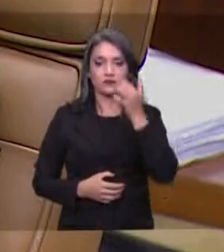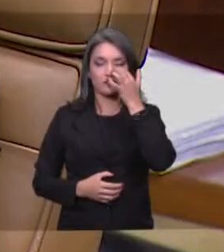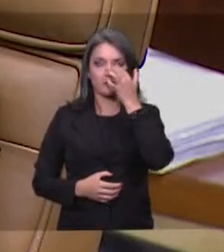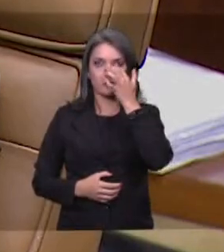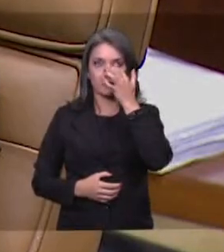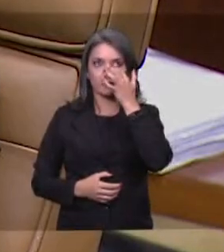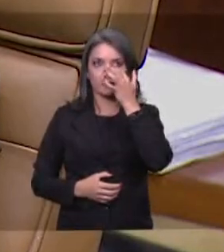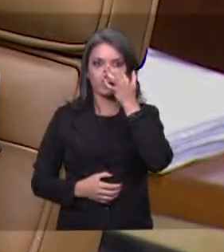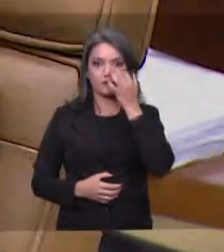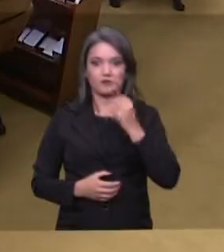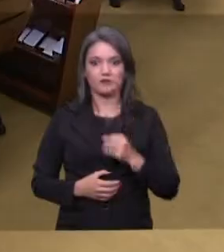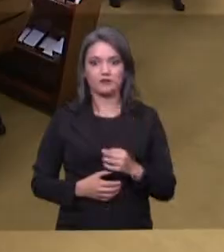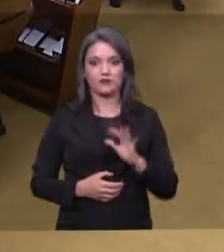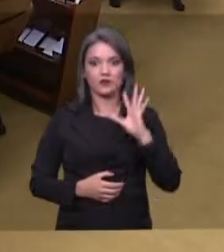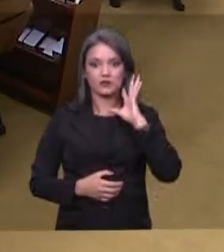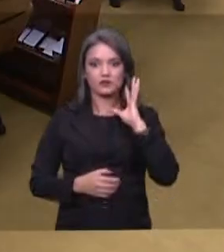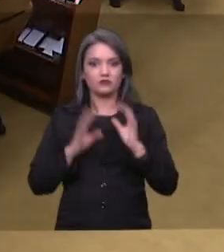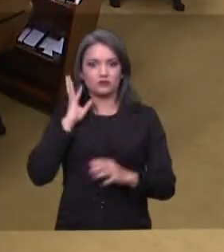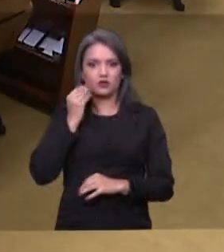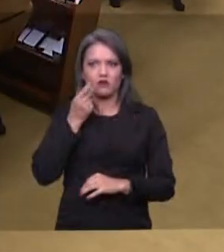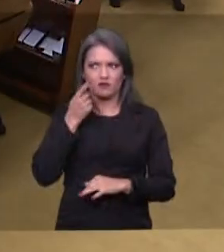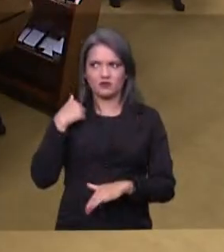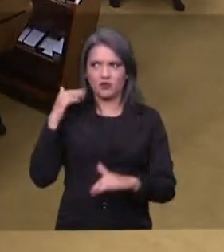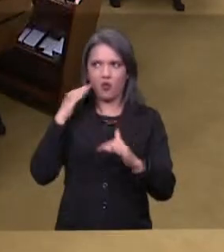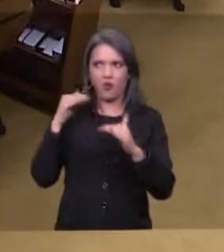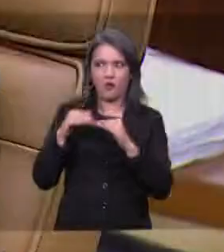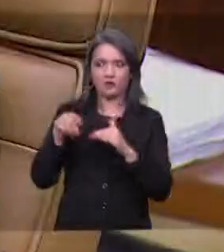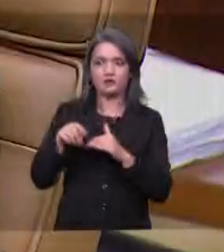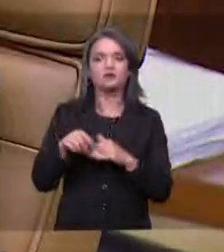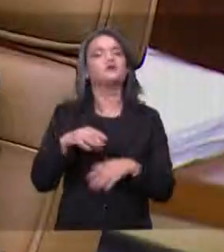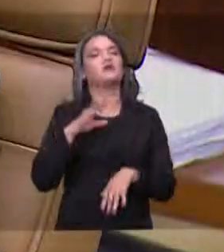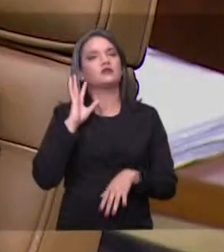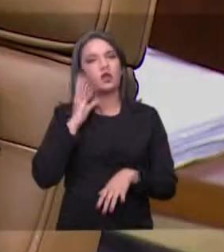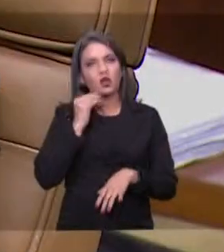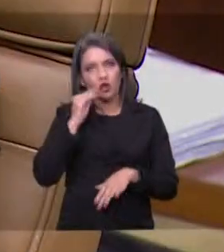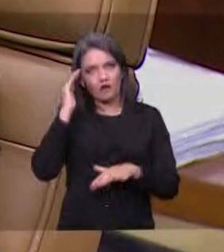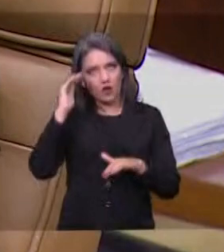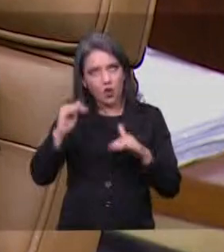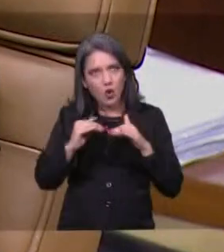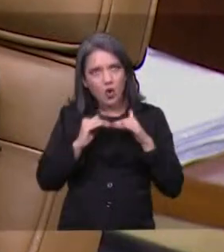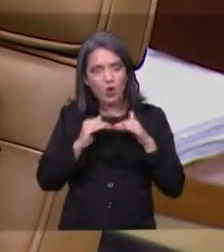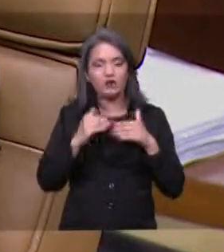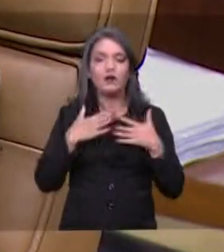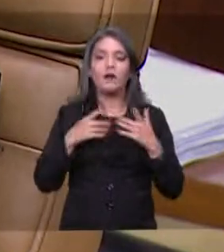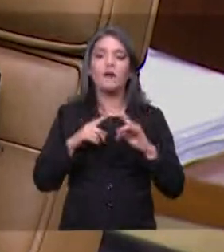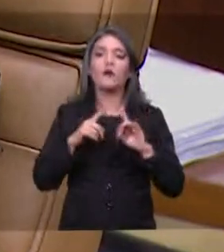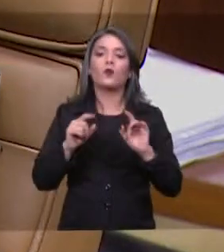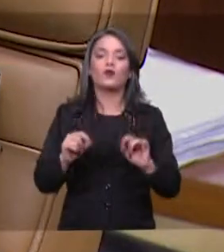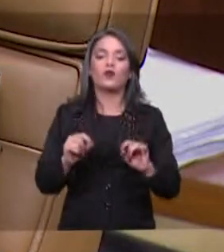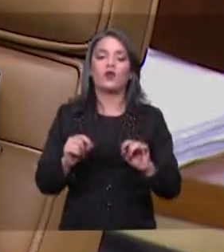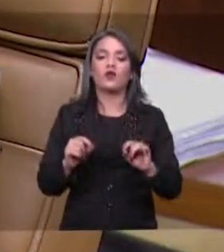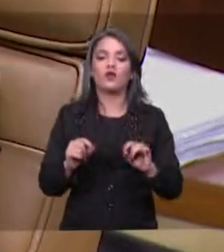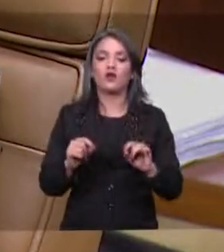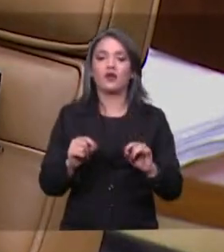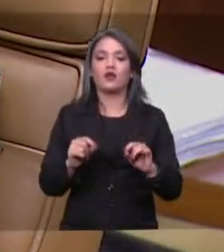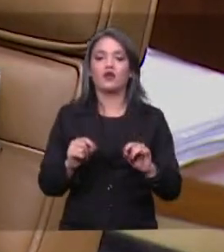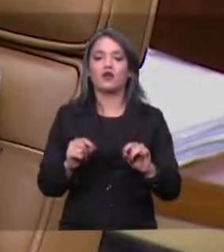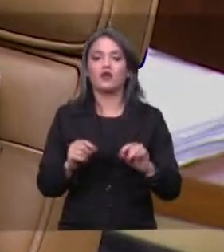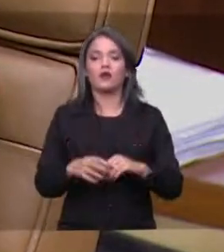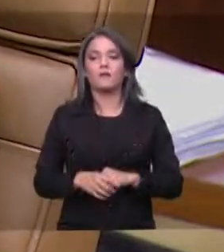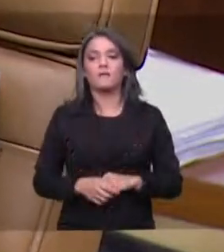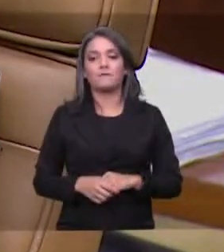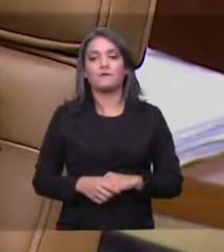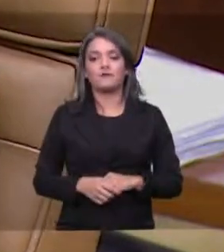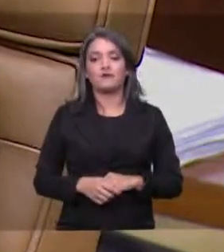eu estou acompanhando Vossa Excelência. Acompanhando, o ministro Toffoli está me acompanhando, que é a possibilidade do emprego, se